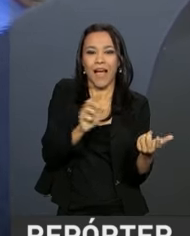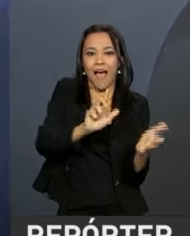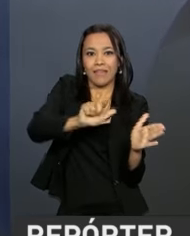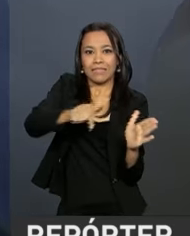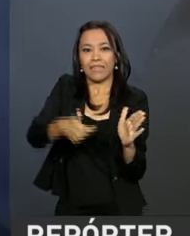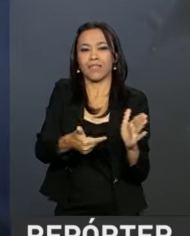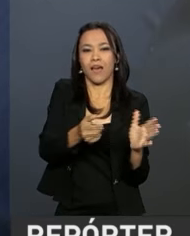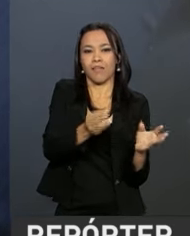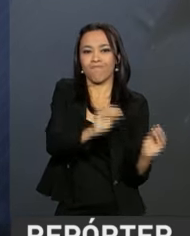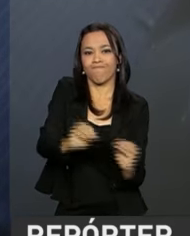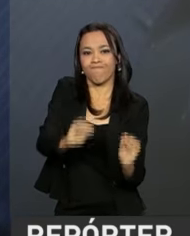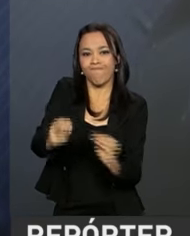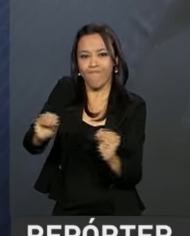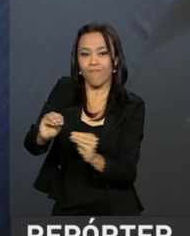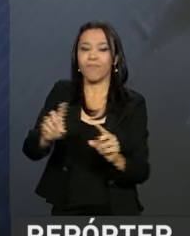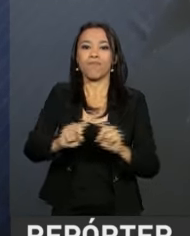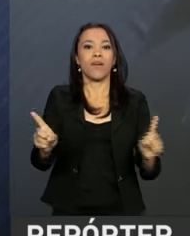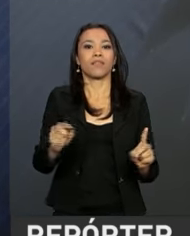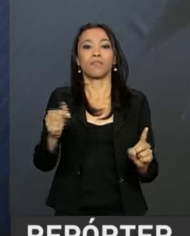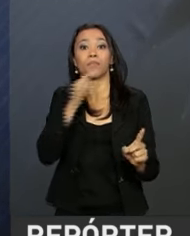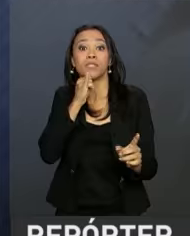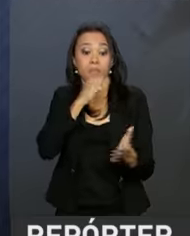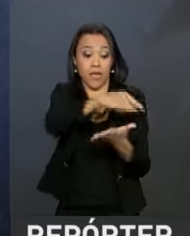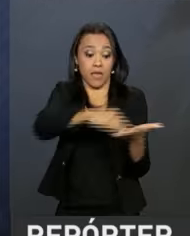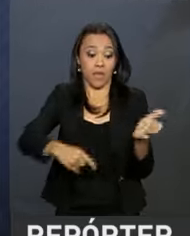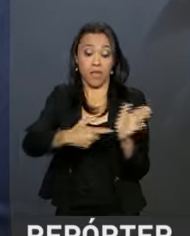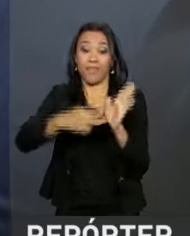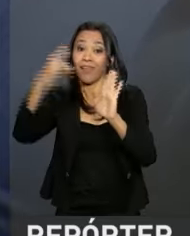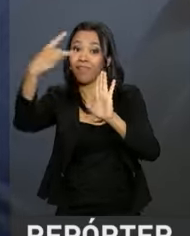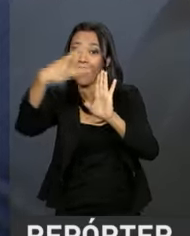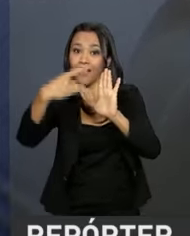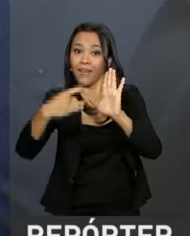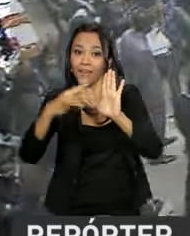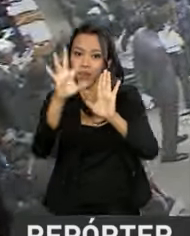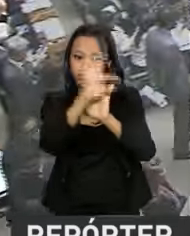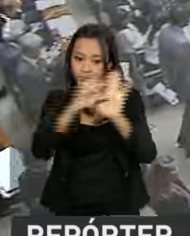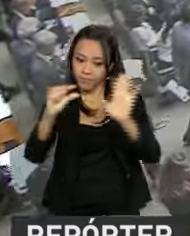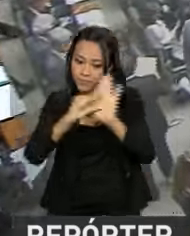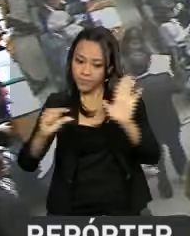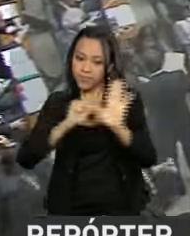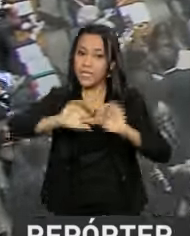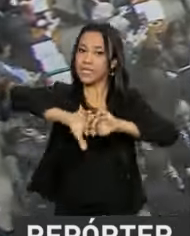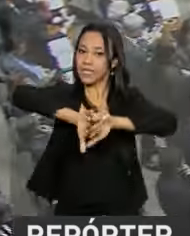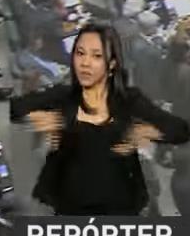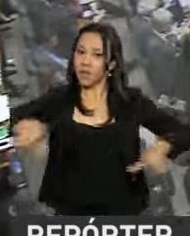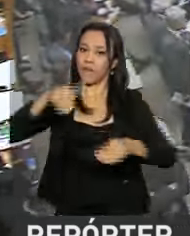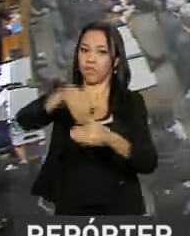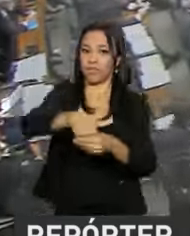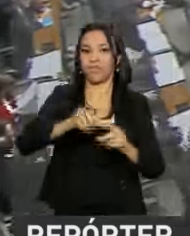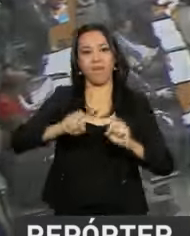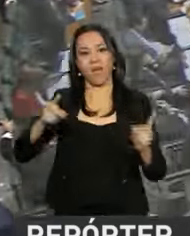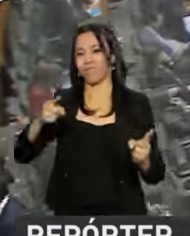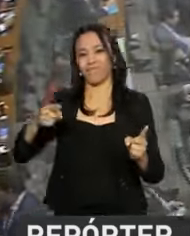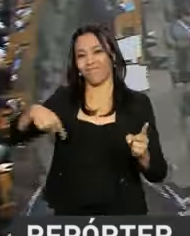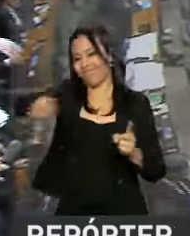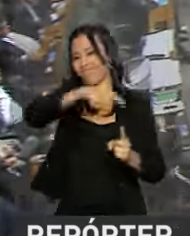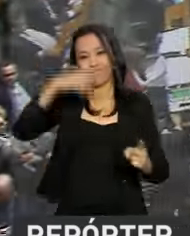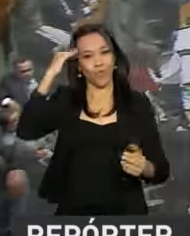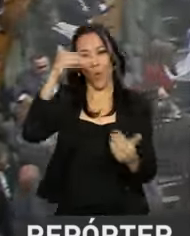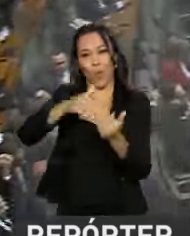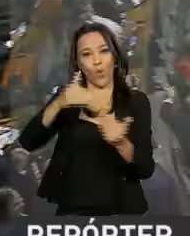Apresentou requerimento, por exemplo, para votar cada artigo da matéria de forma separada. Mas o plenário derrubou todas